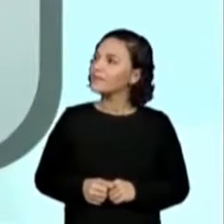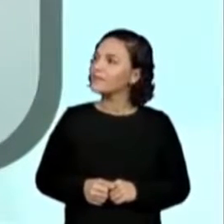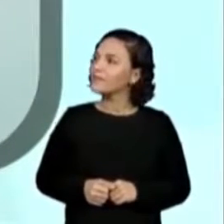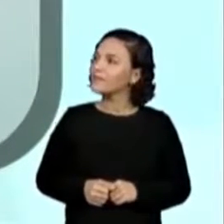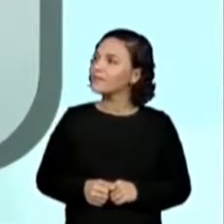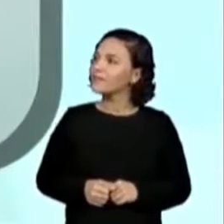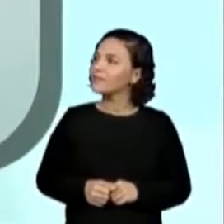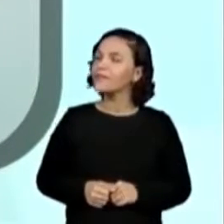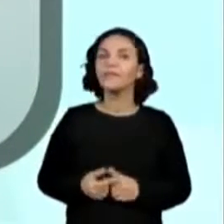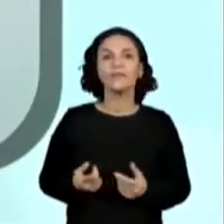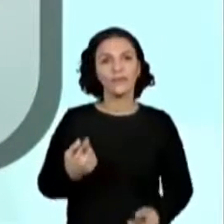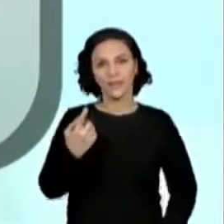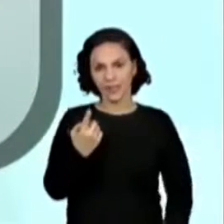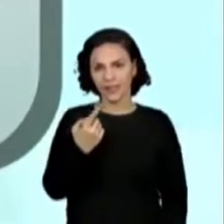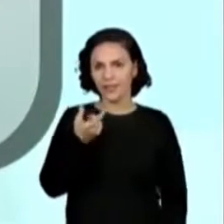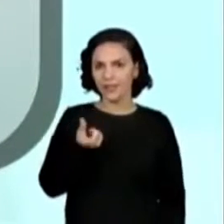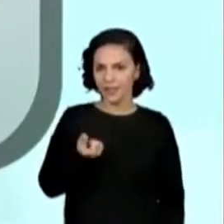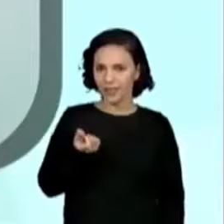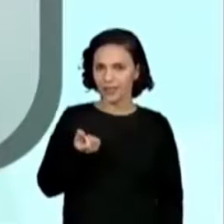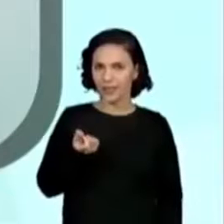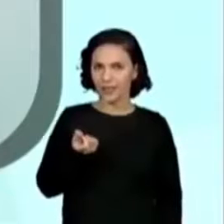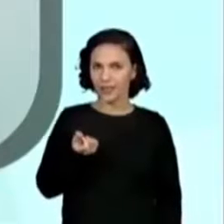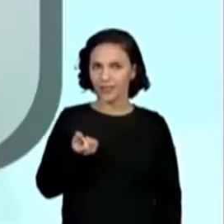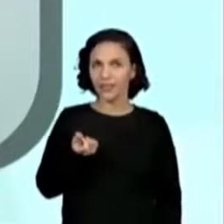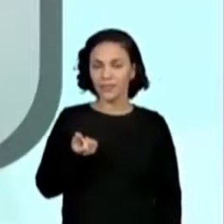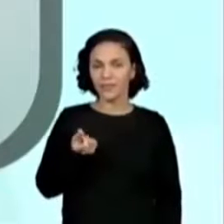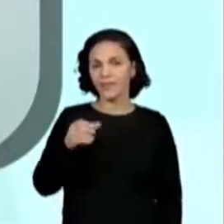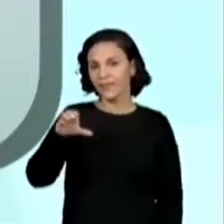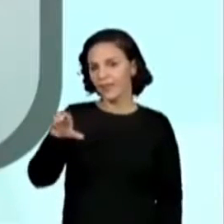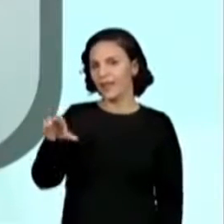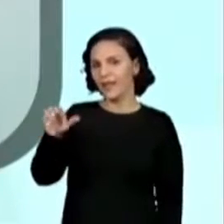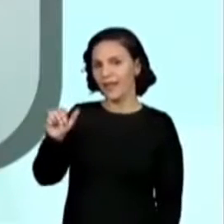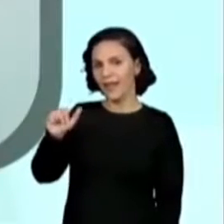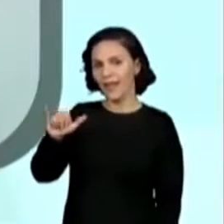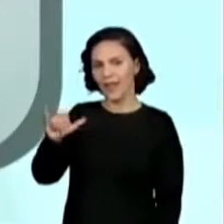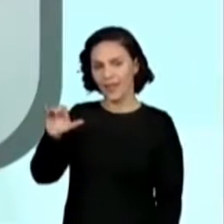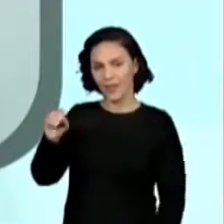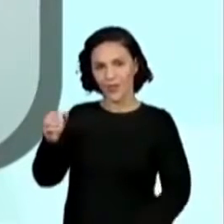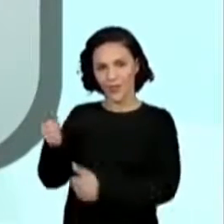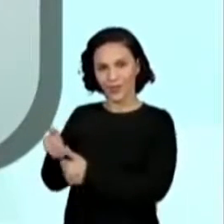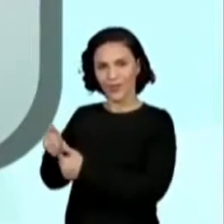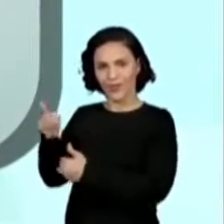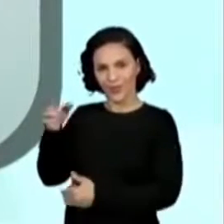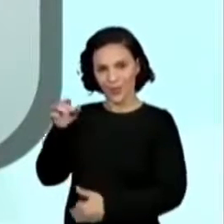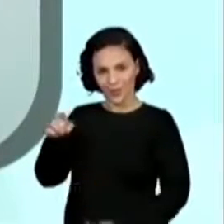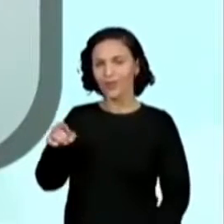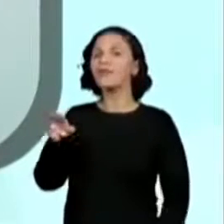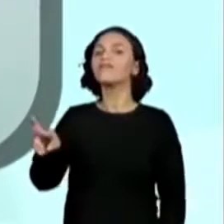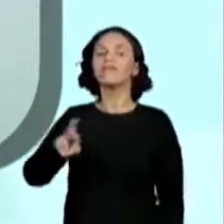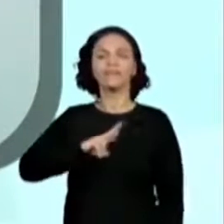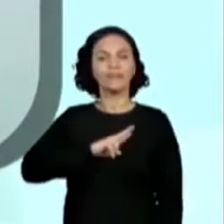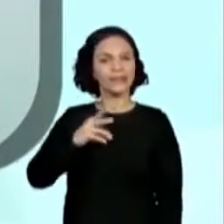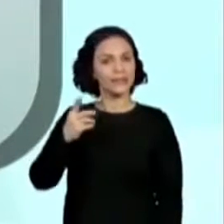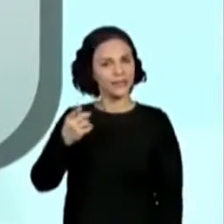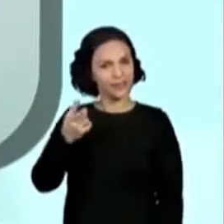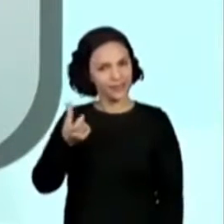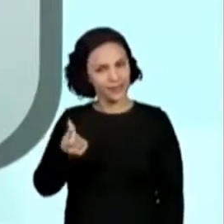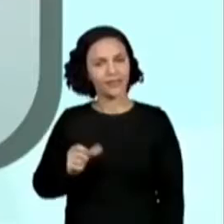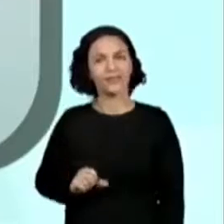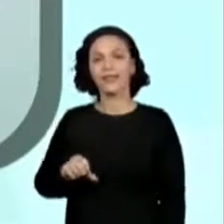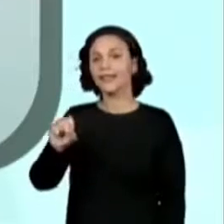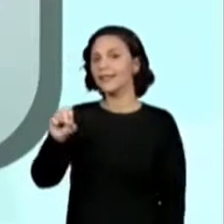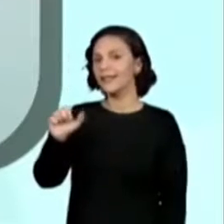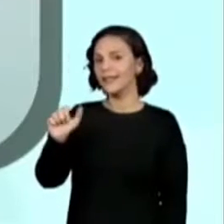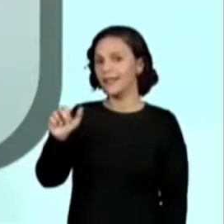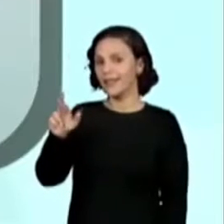Estão colocando 16, 16. O Caio respondeu 16. Isso. A professora Gabi mandou. Sara também disse, né? Olha